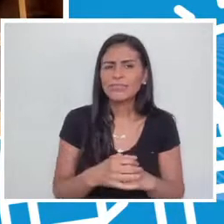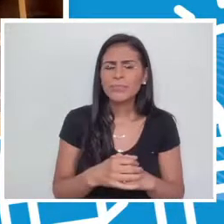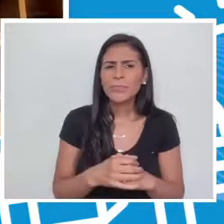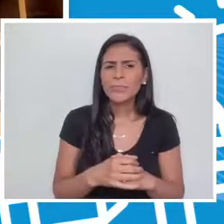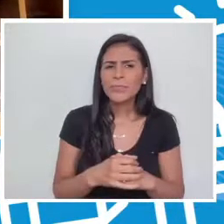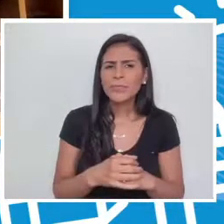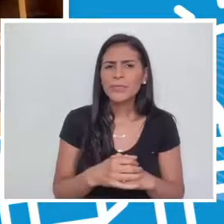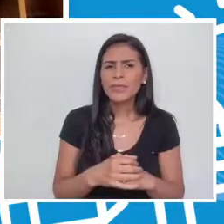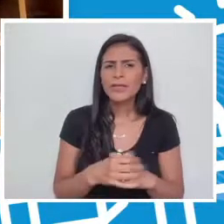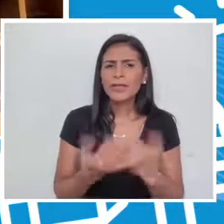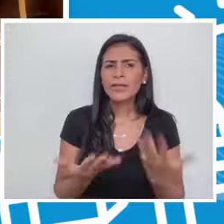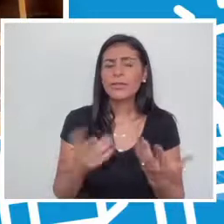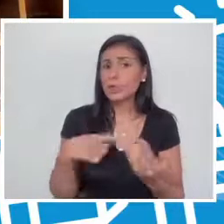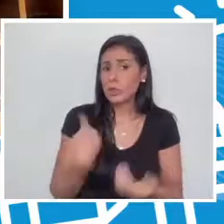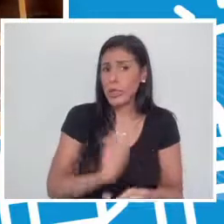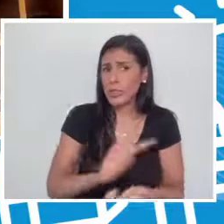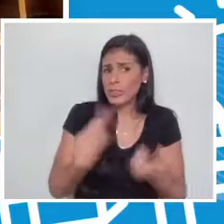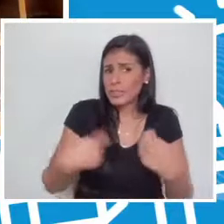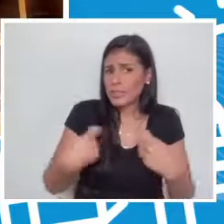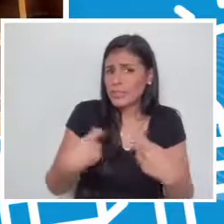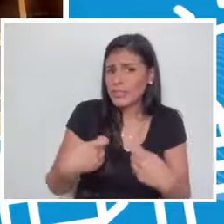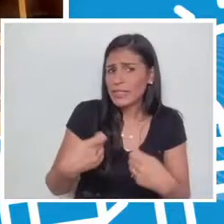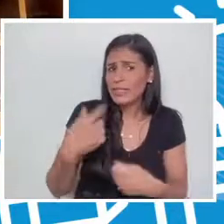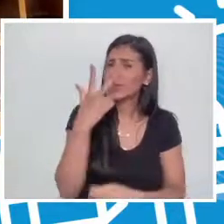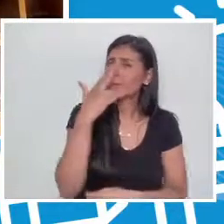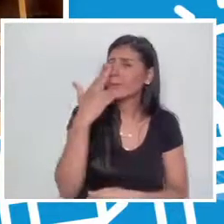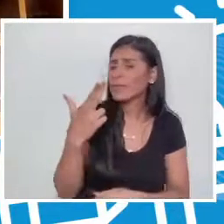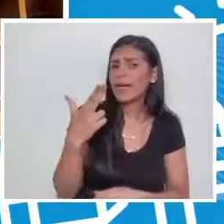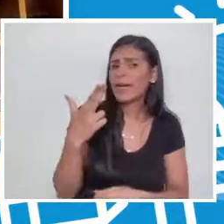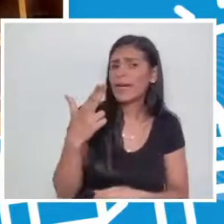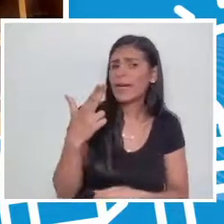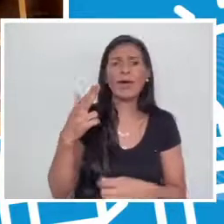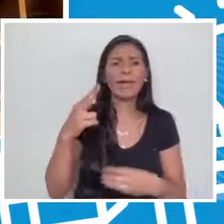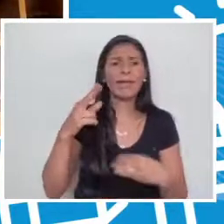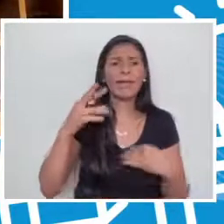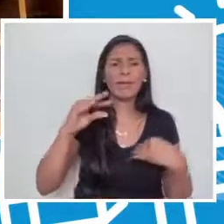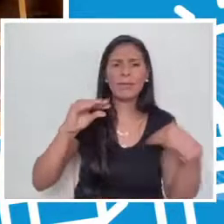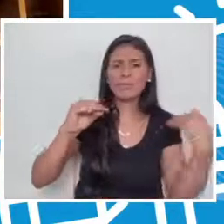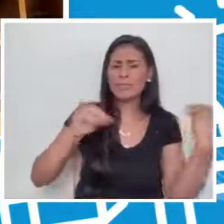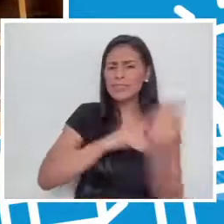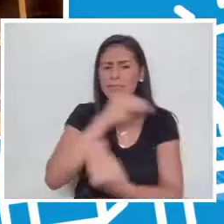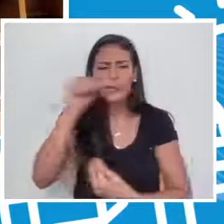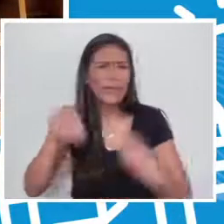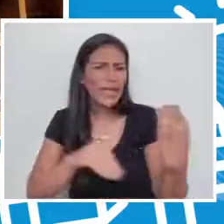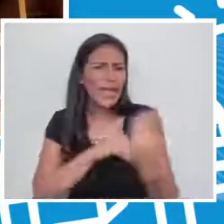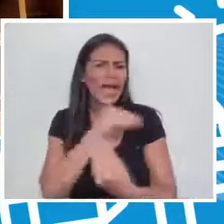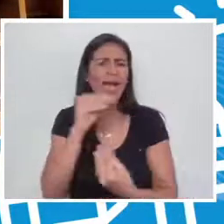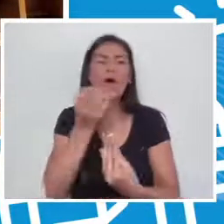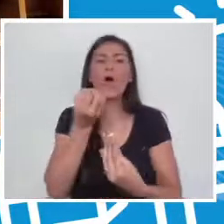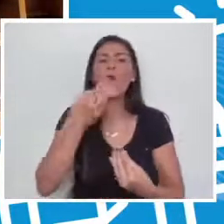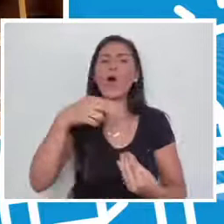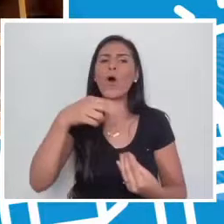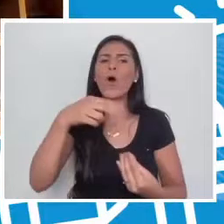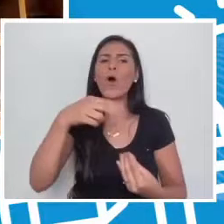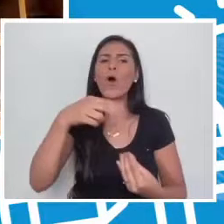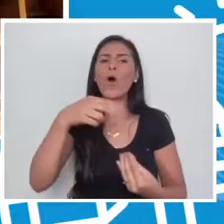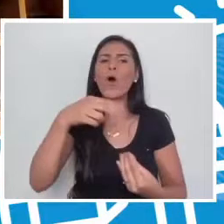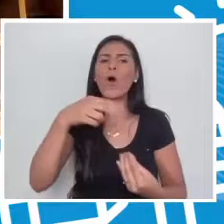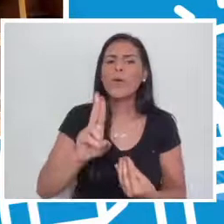A gente tinha que misturar tudo, certo? Ou a gente tinha que realmente só gravar aula sobre uma determinada